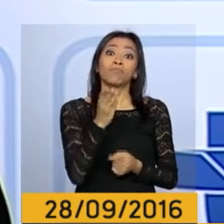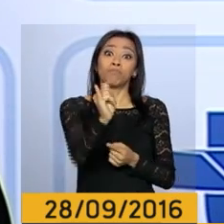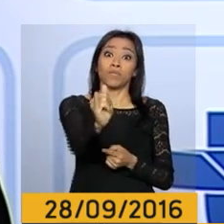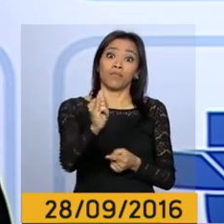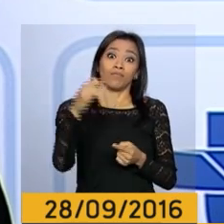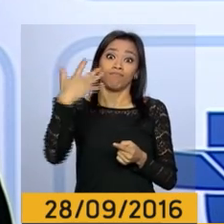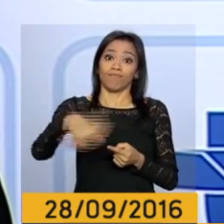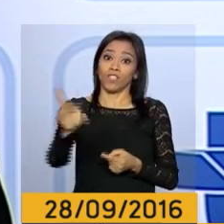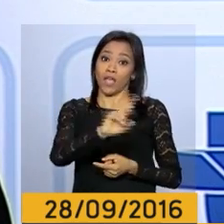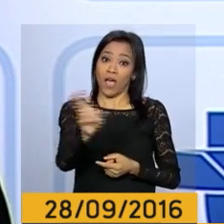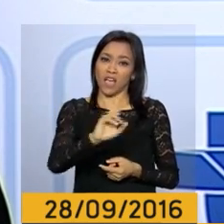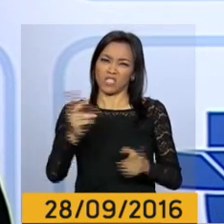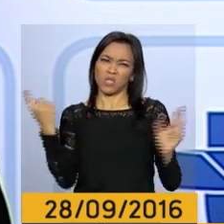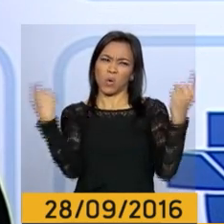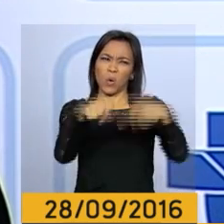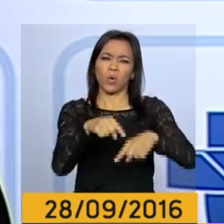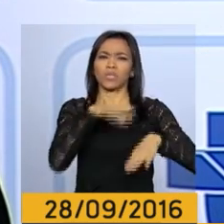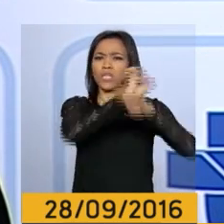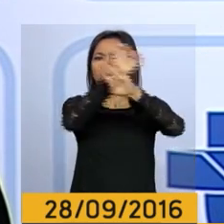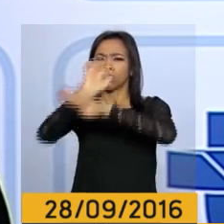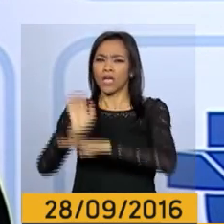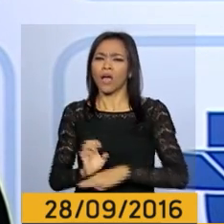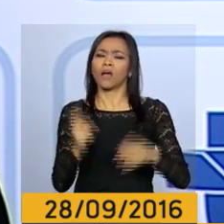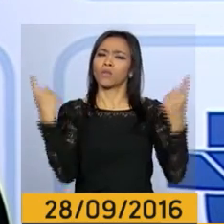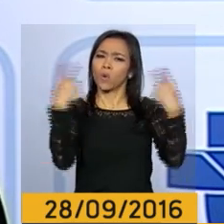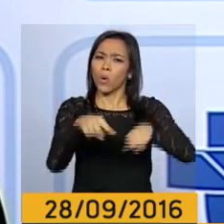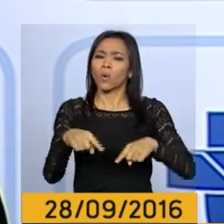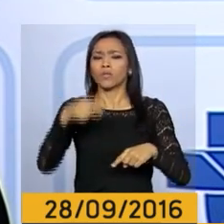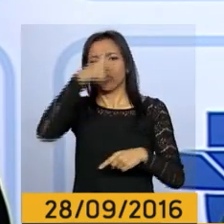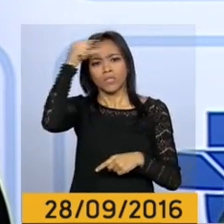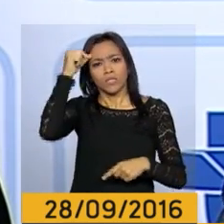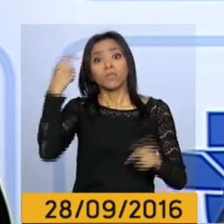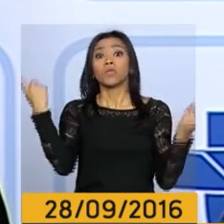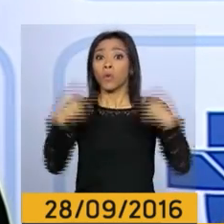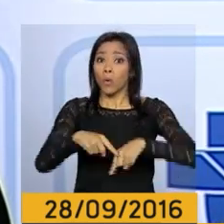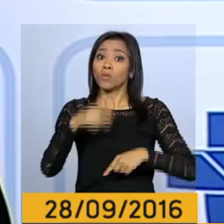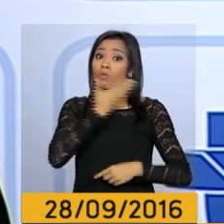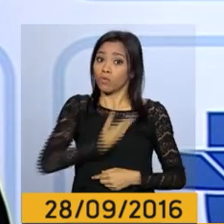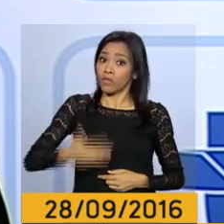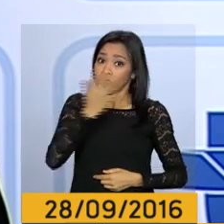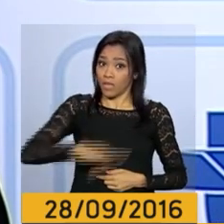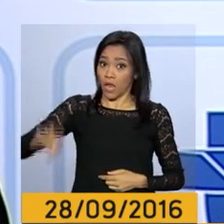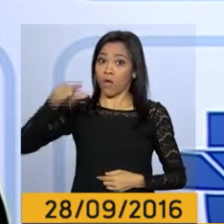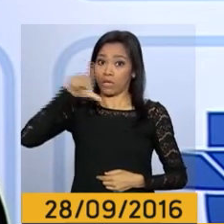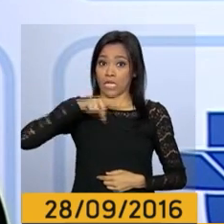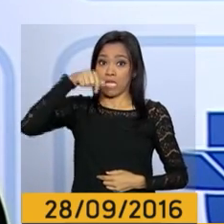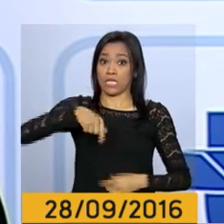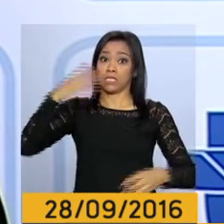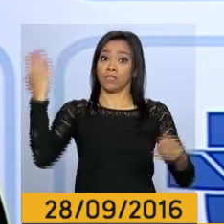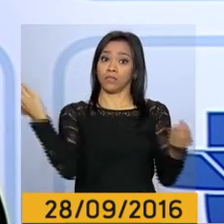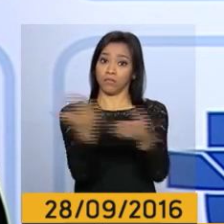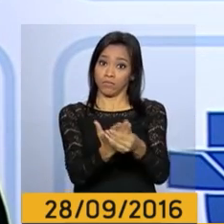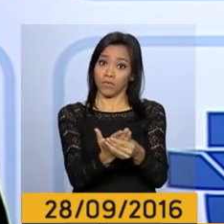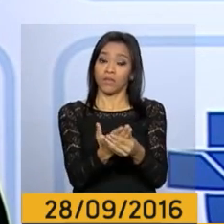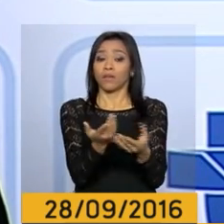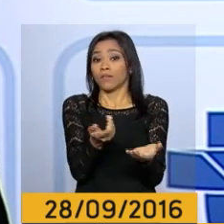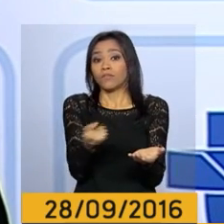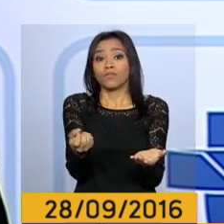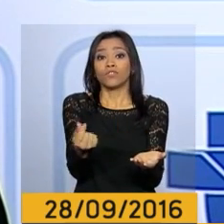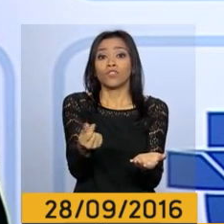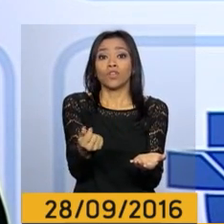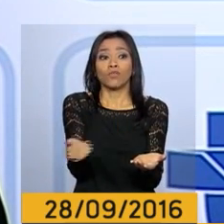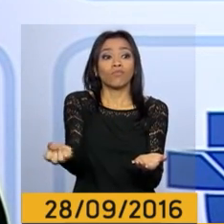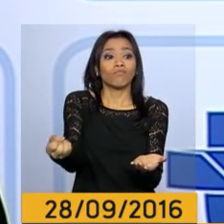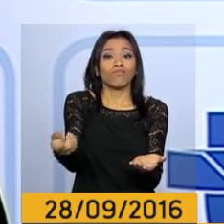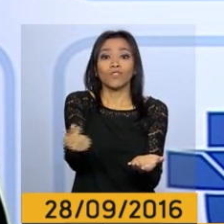contra estados municípios e união que estão previstos para este ano eles não geram o dinheiro novo